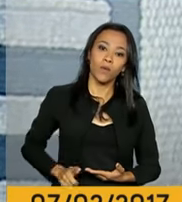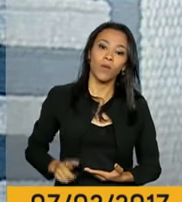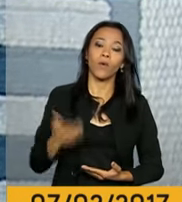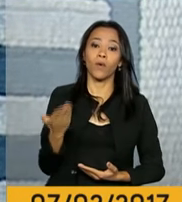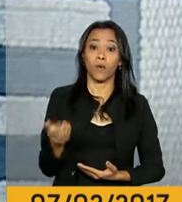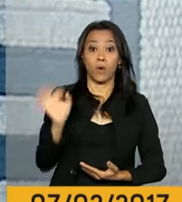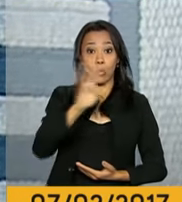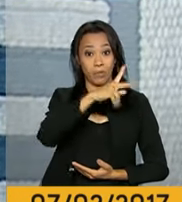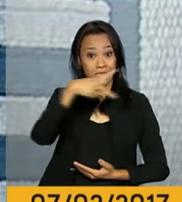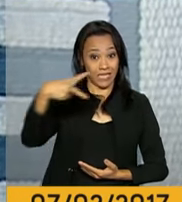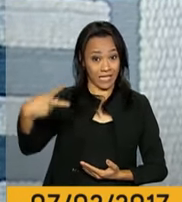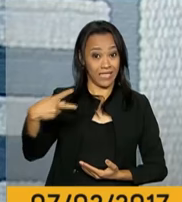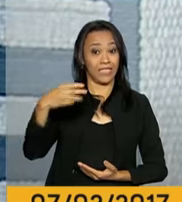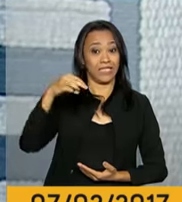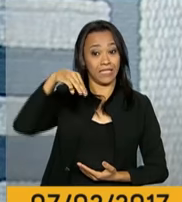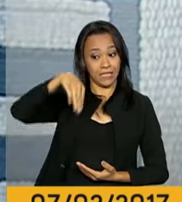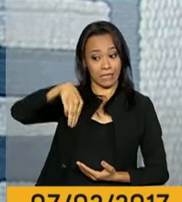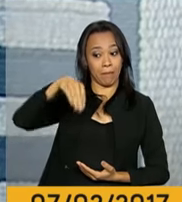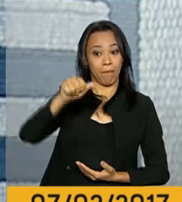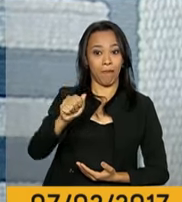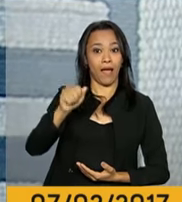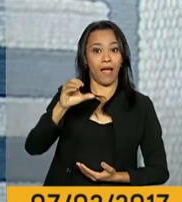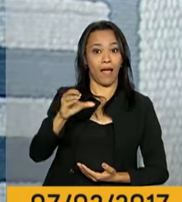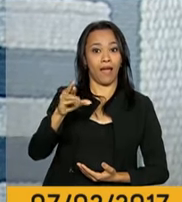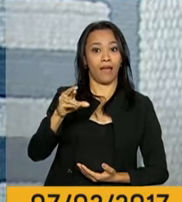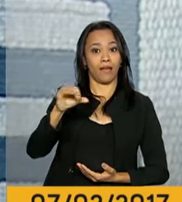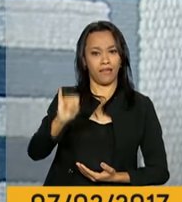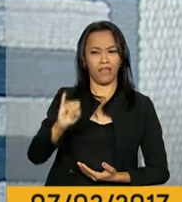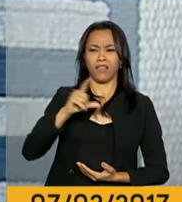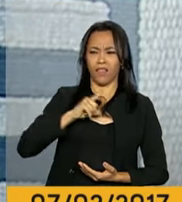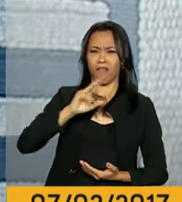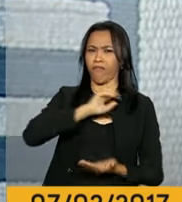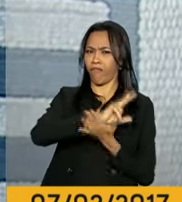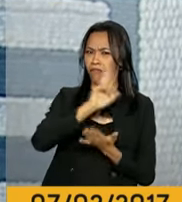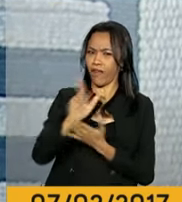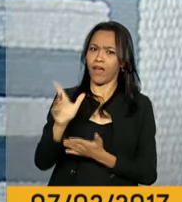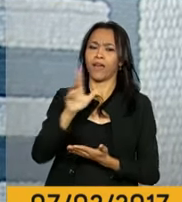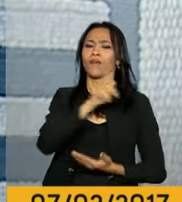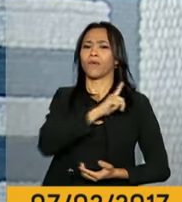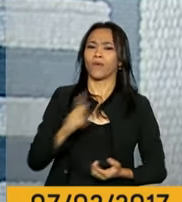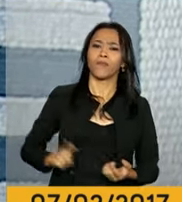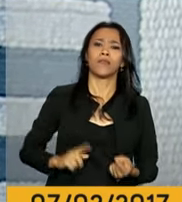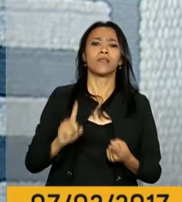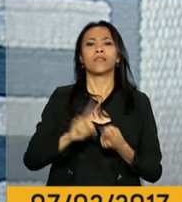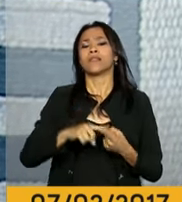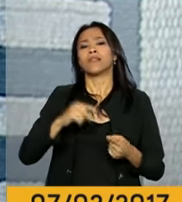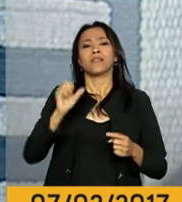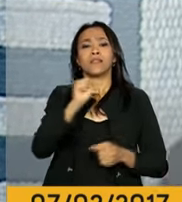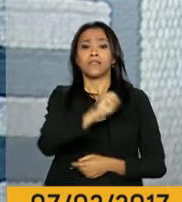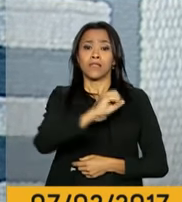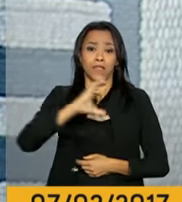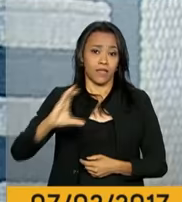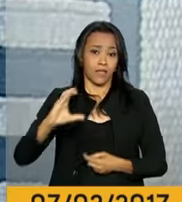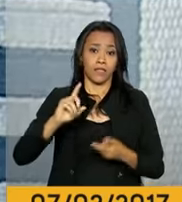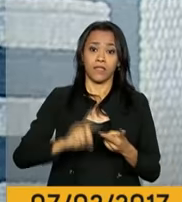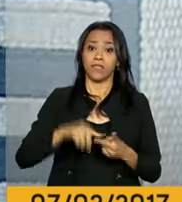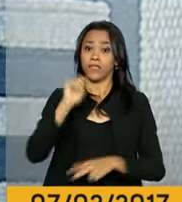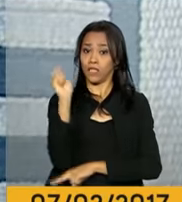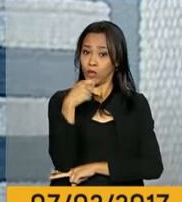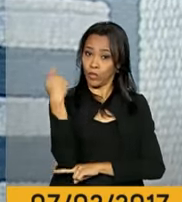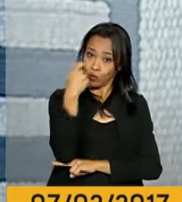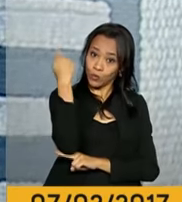Mac vários governadores estão aqui eu percebo que Santa Catarina Rio Grande do Sul de alguma maneira se julga